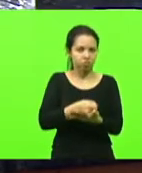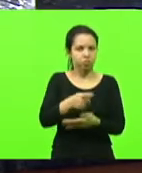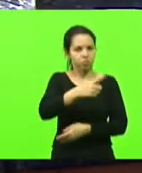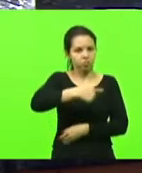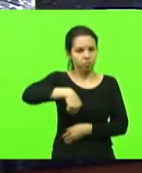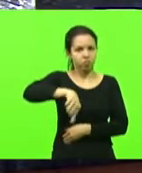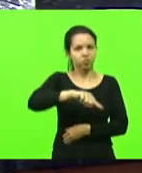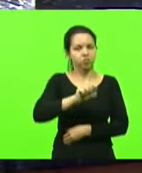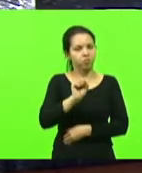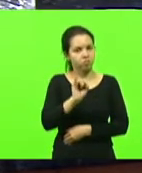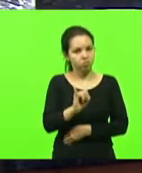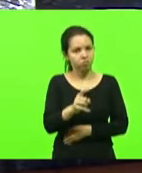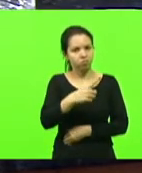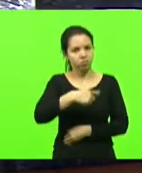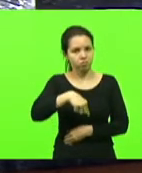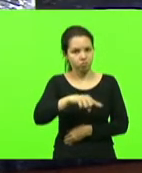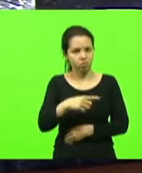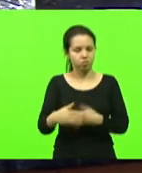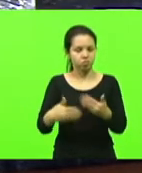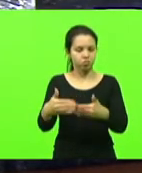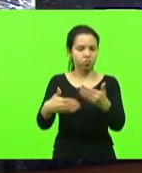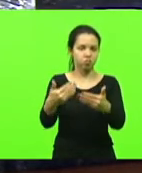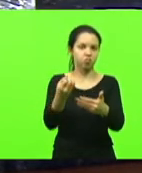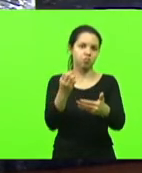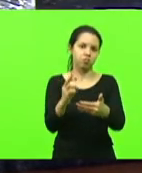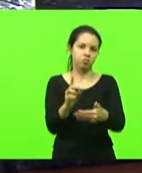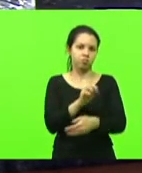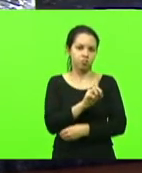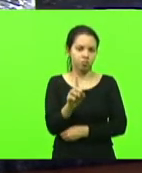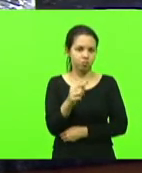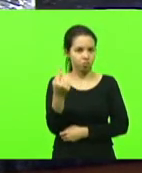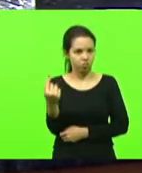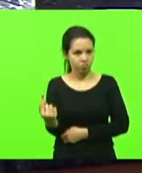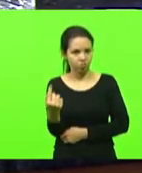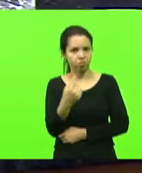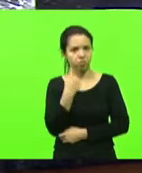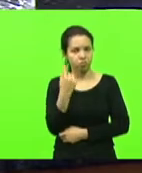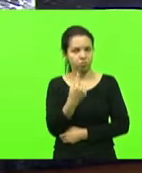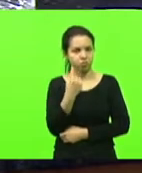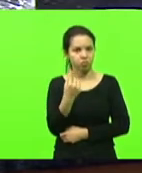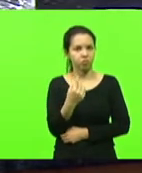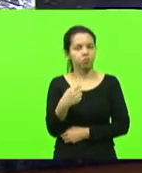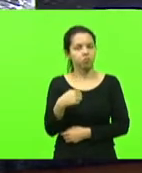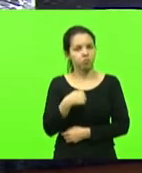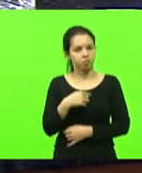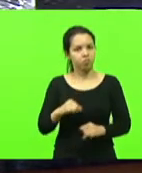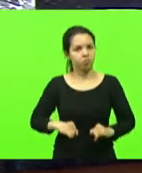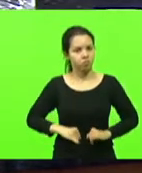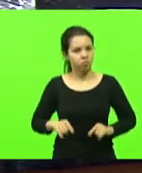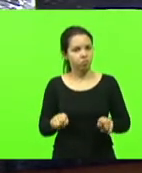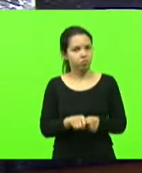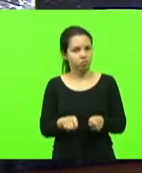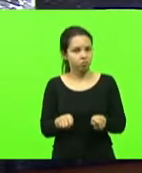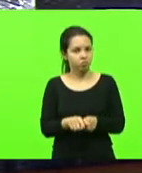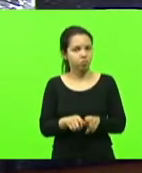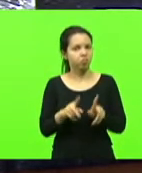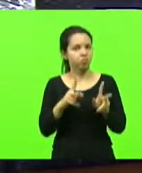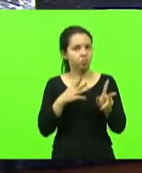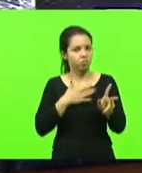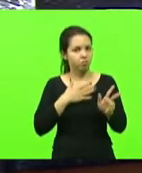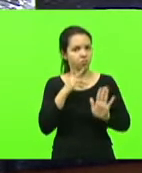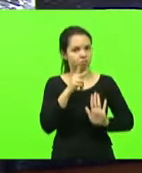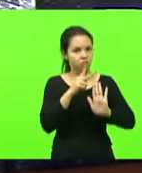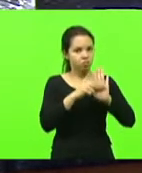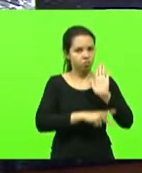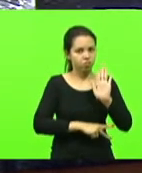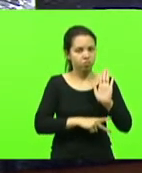devemos ou não botar para frente o projeto de um deputado aqui. Inclusive, eu sofro muito com isso aqui também, com vários projetos meus aí,